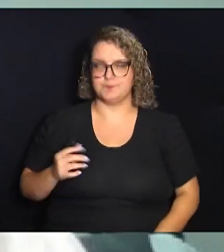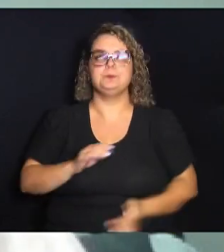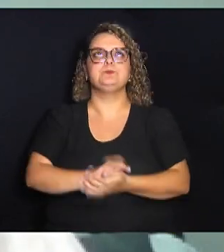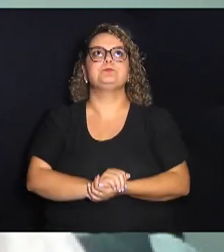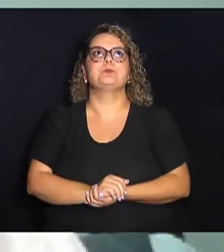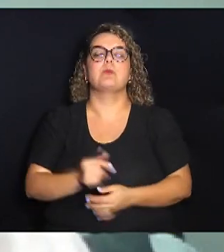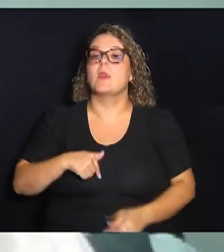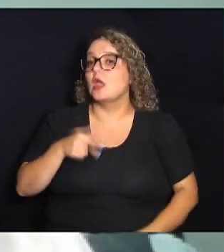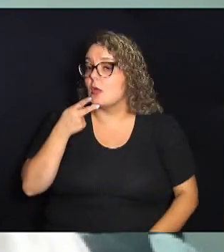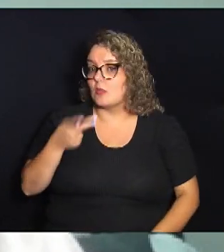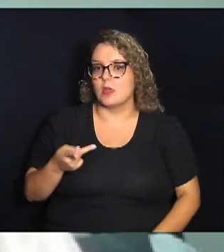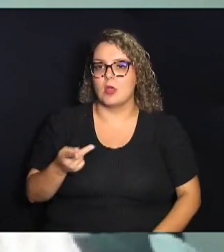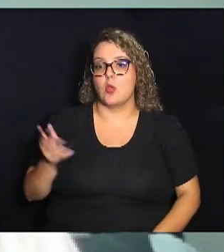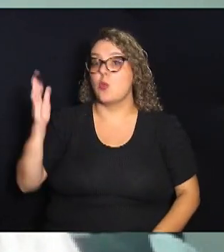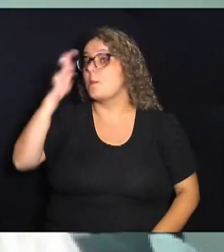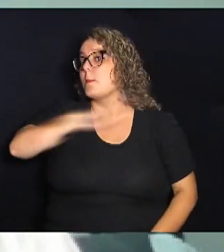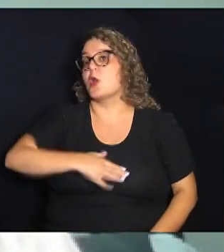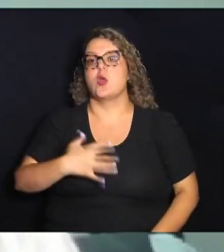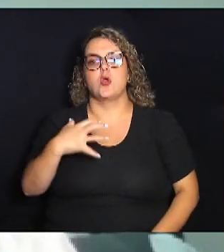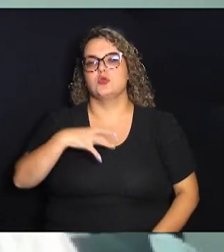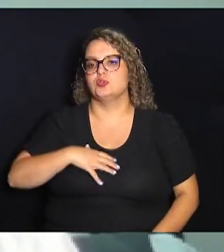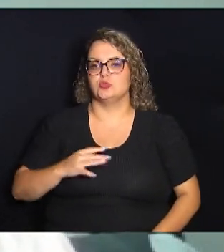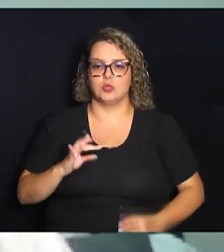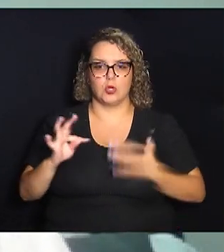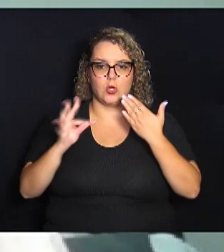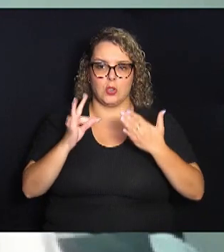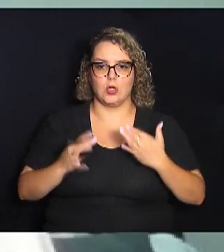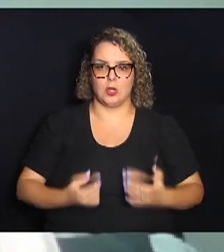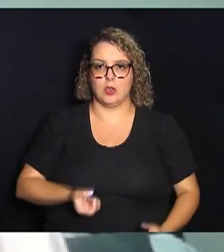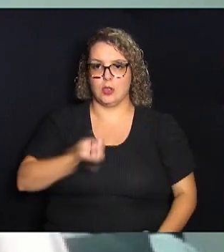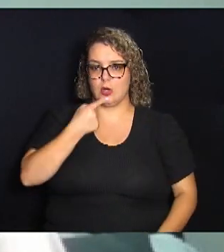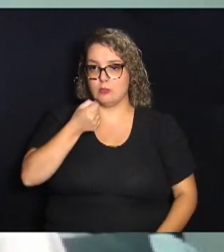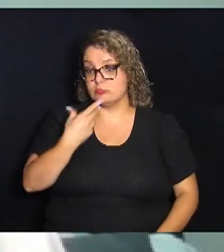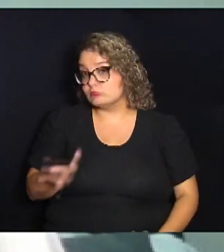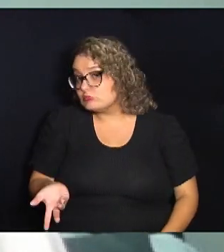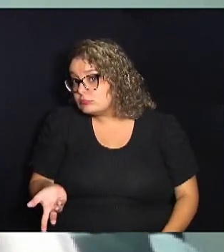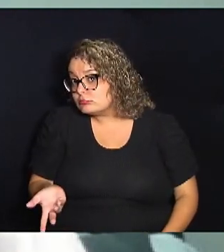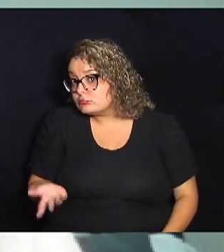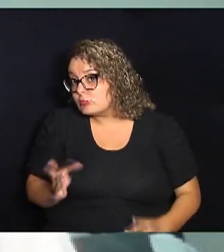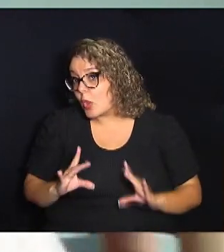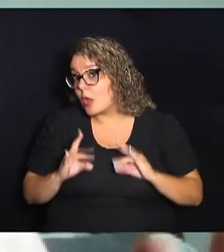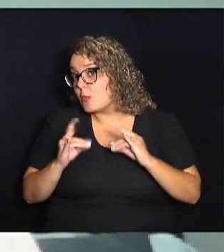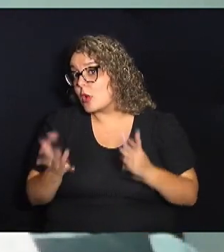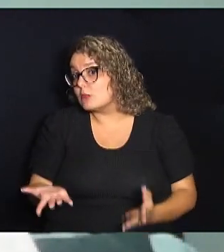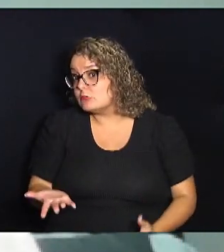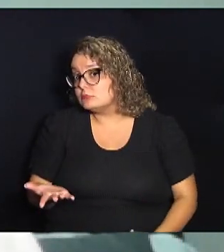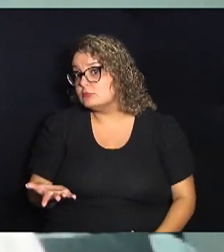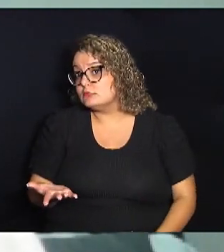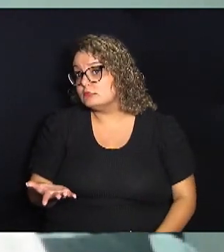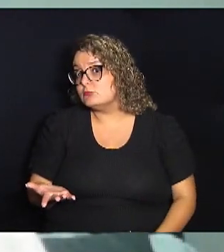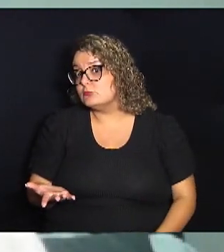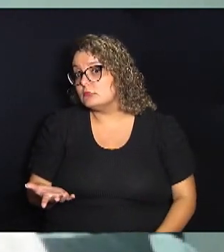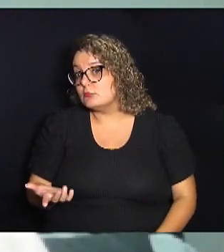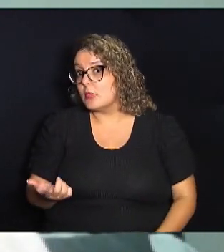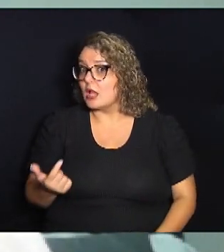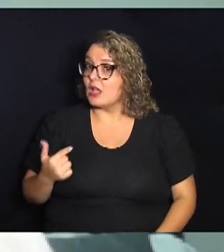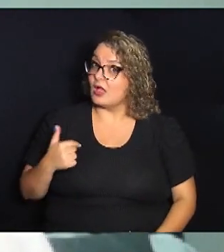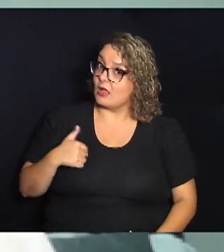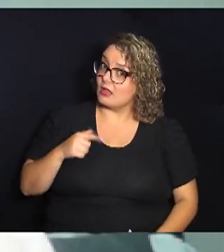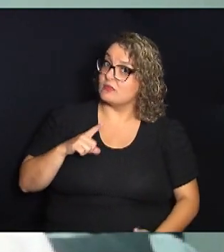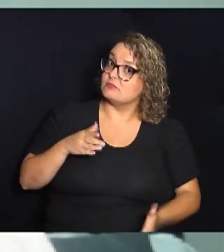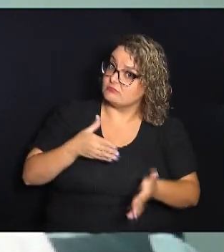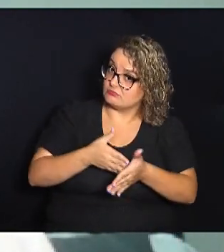a pior maneira de você fazer uma terapia hormonal é dar por via oral. Por via oral já tem algumas